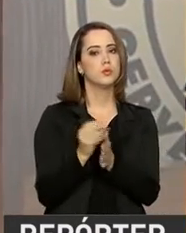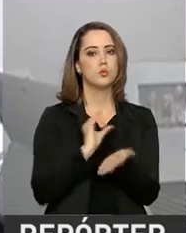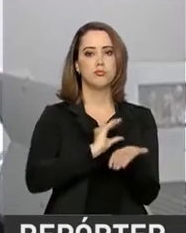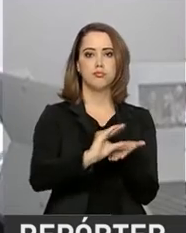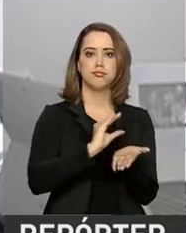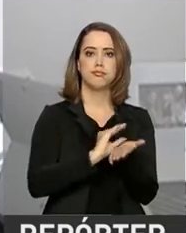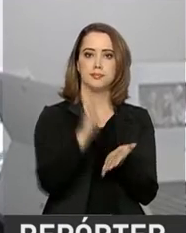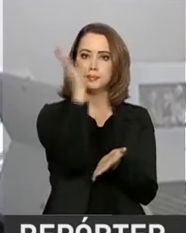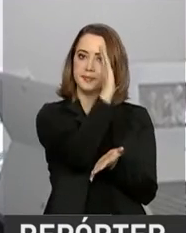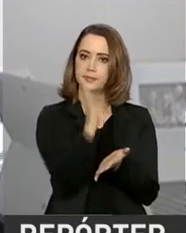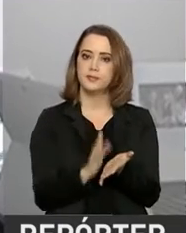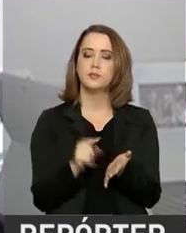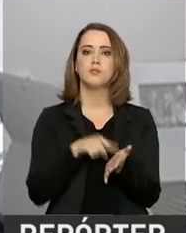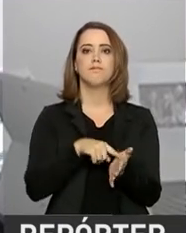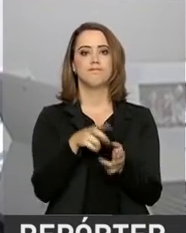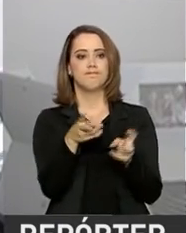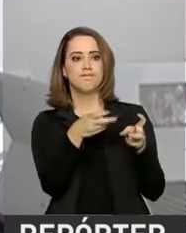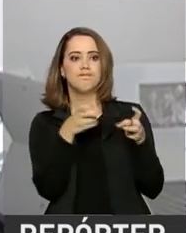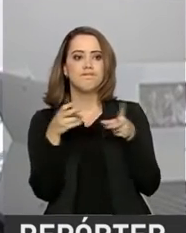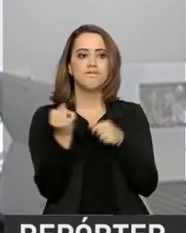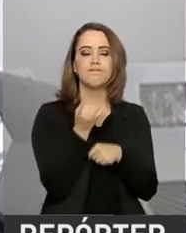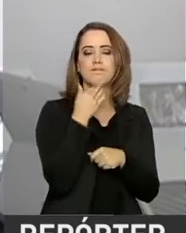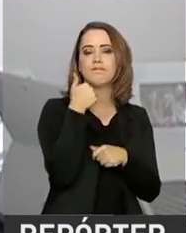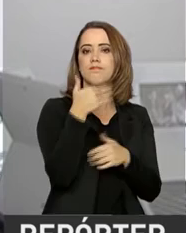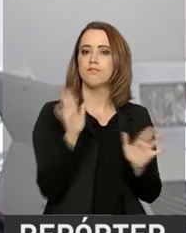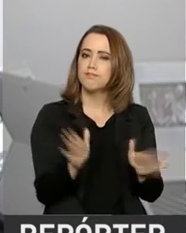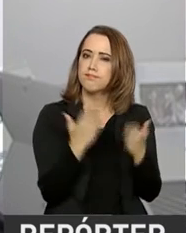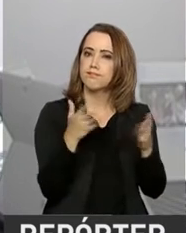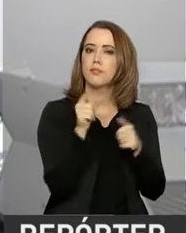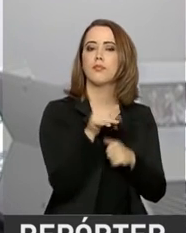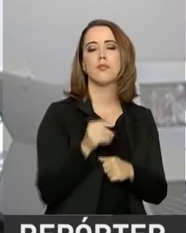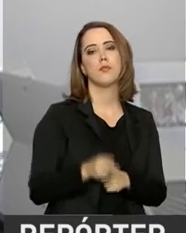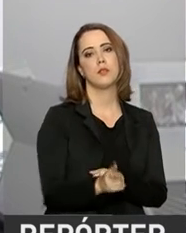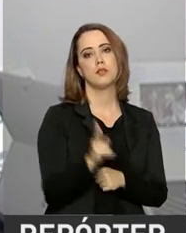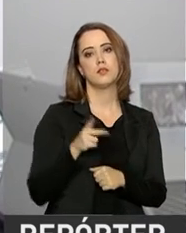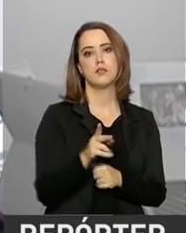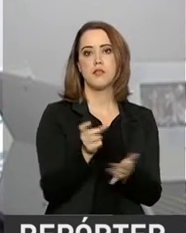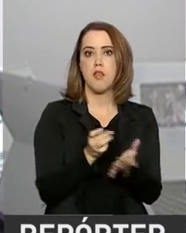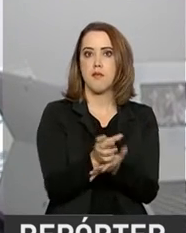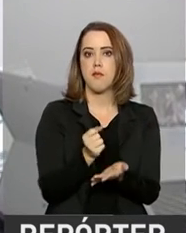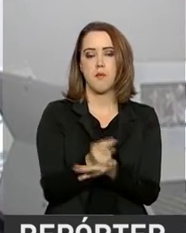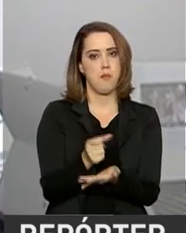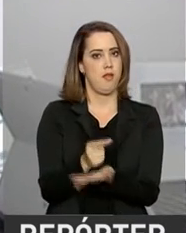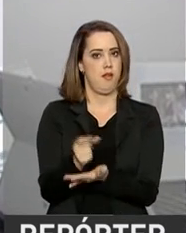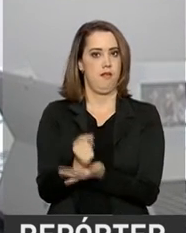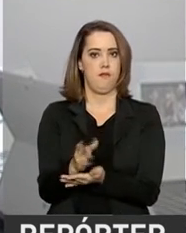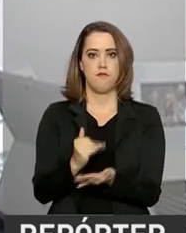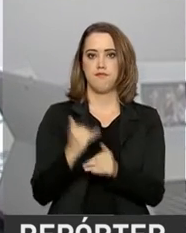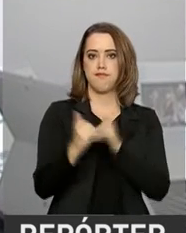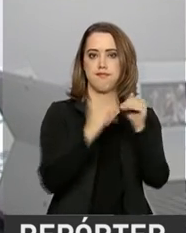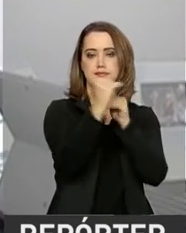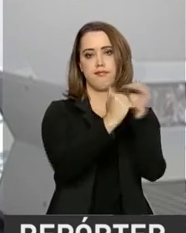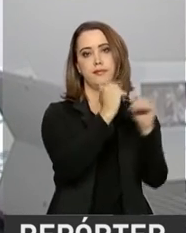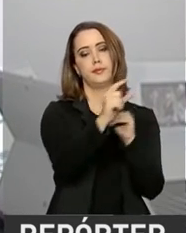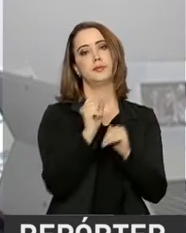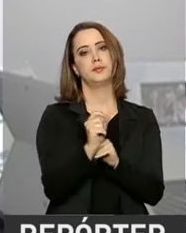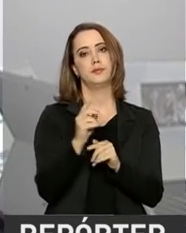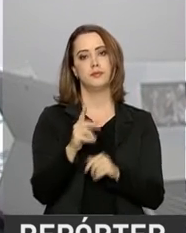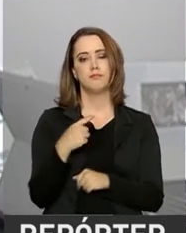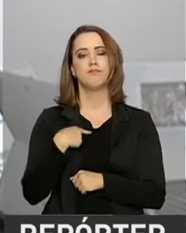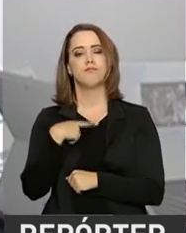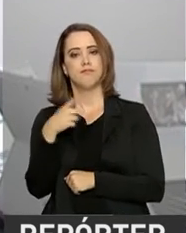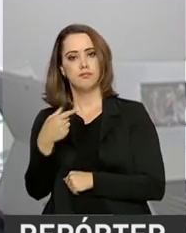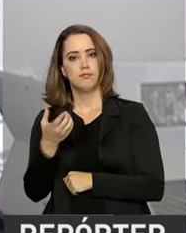anos o nosso otimismo é muito grande nós vamos continuar a investir no as vendas seguem crescendo e intenção é